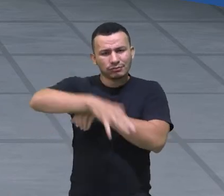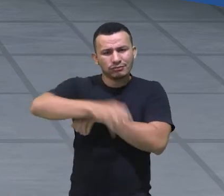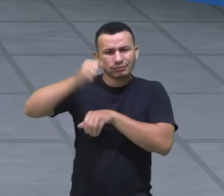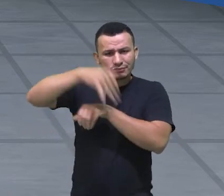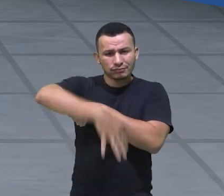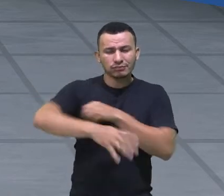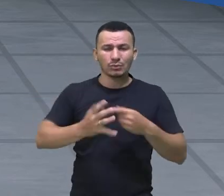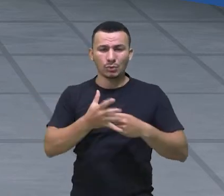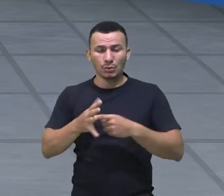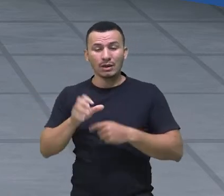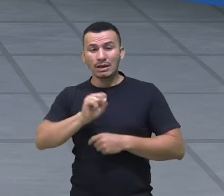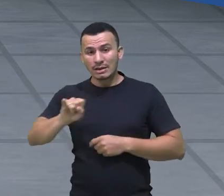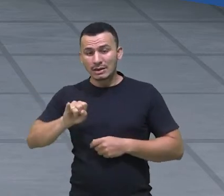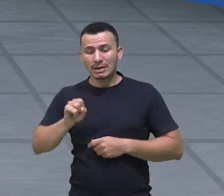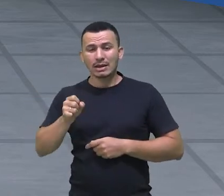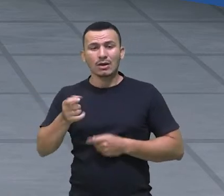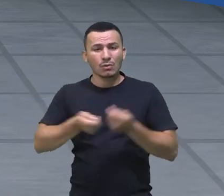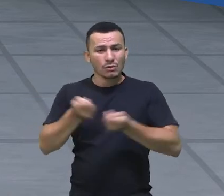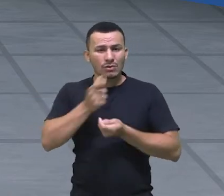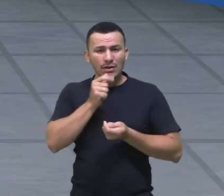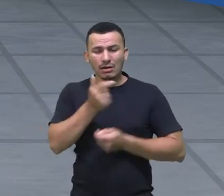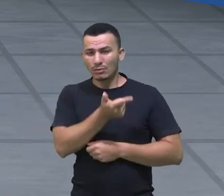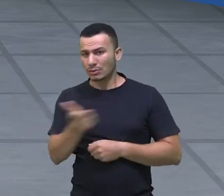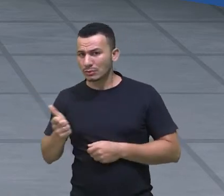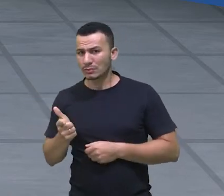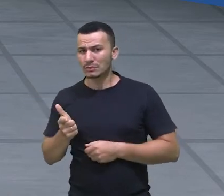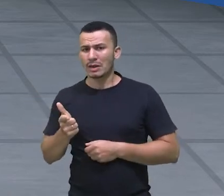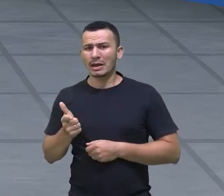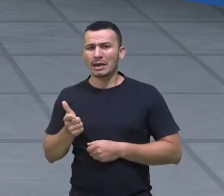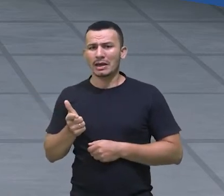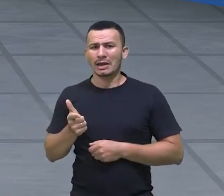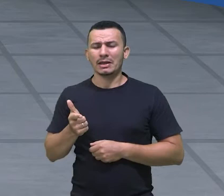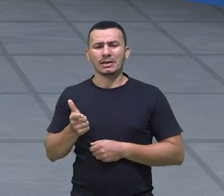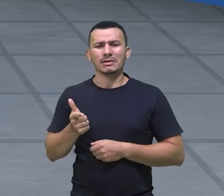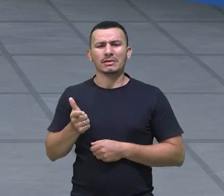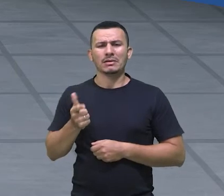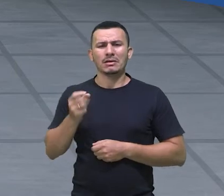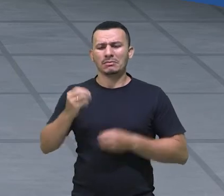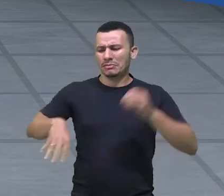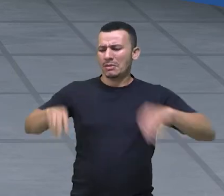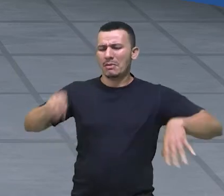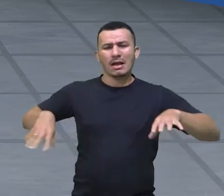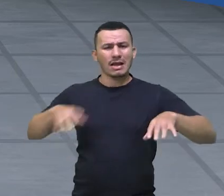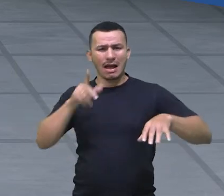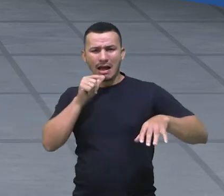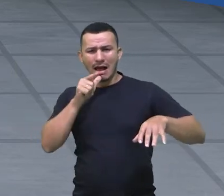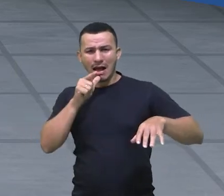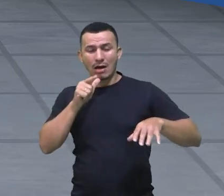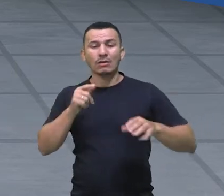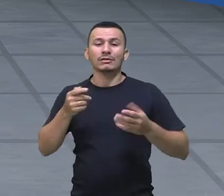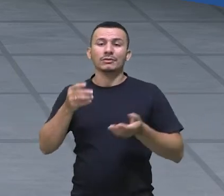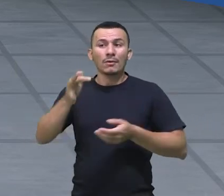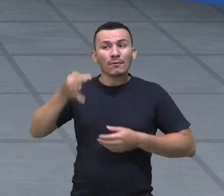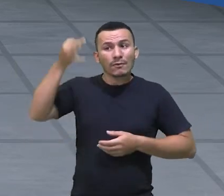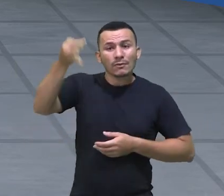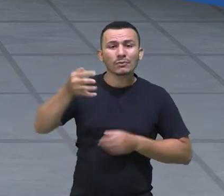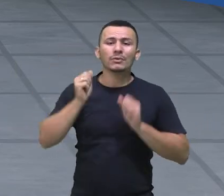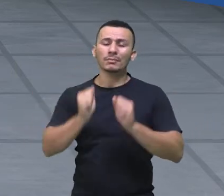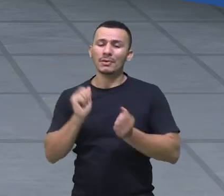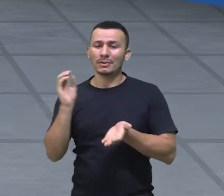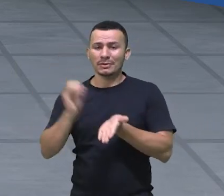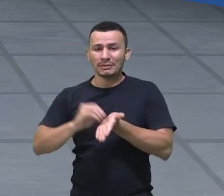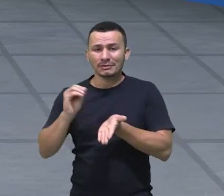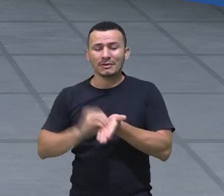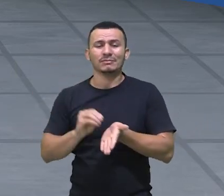gente não está economizando água, estamos gastando muita água com o nosso consumo próprio, então provavelmente vai faltar água no